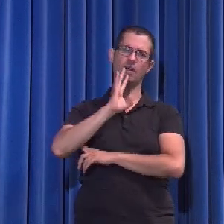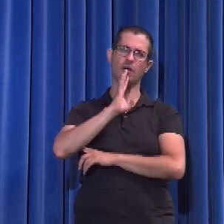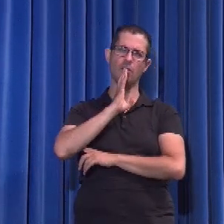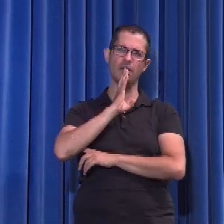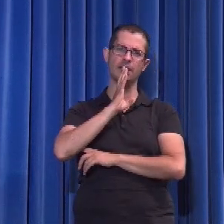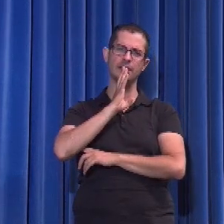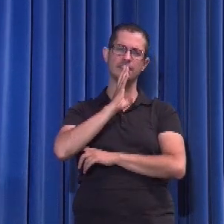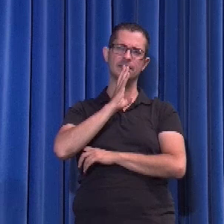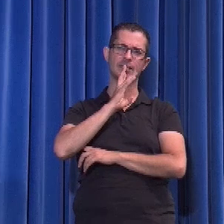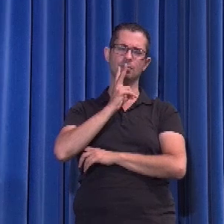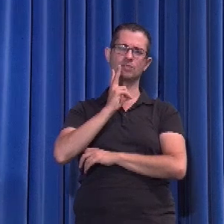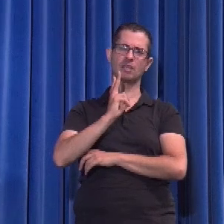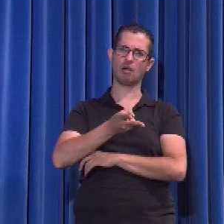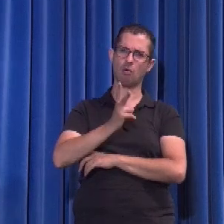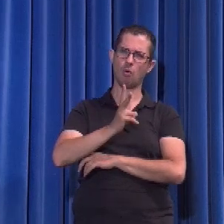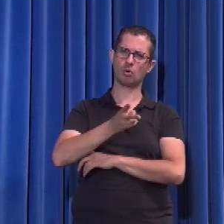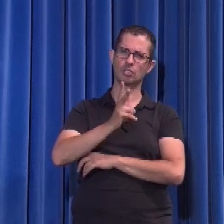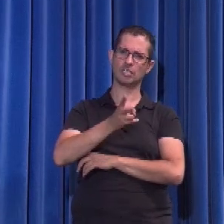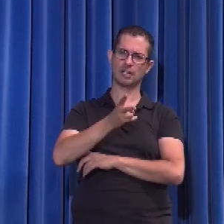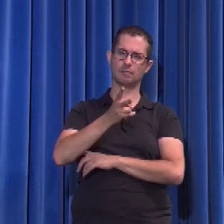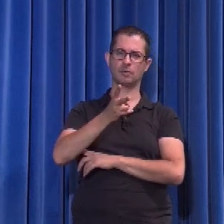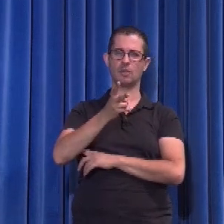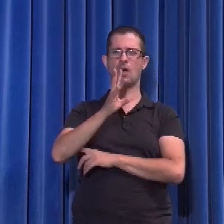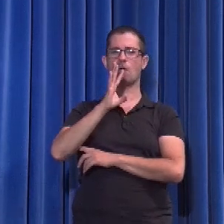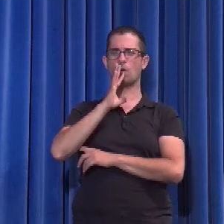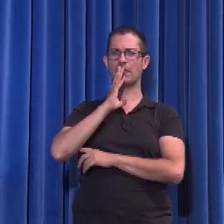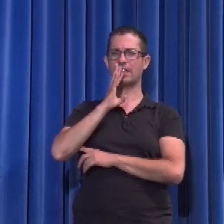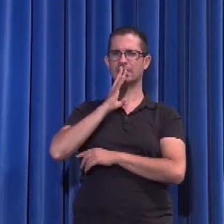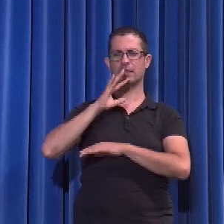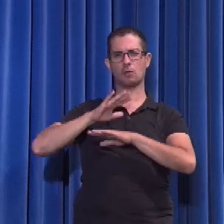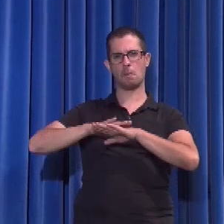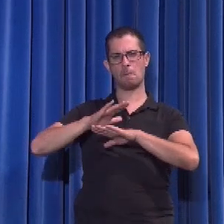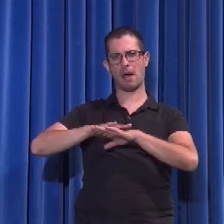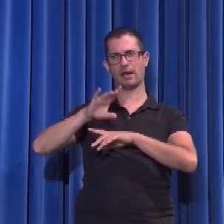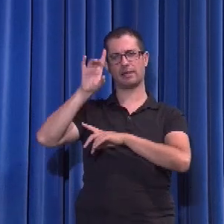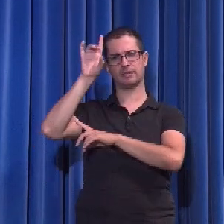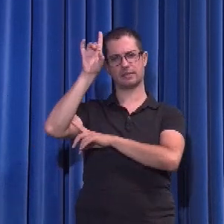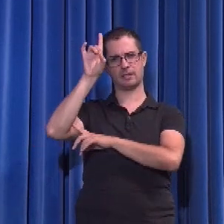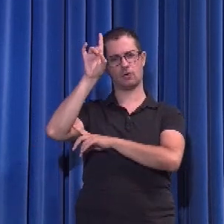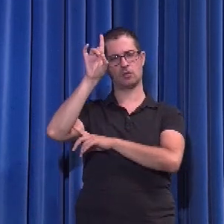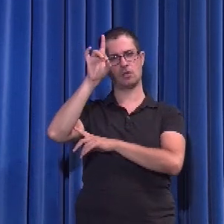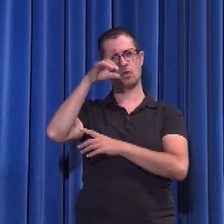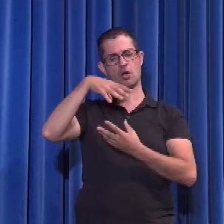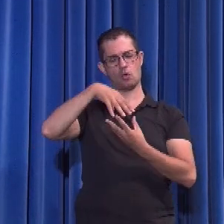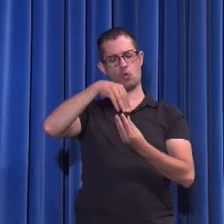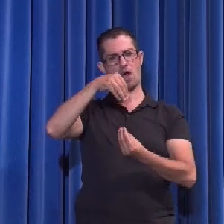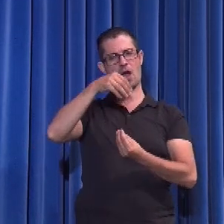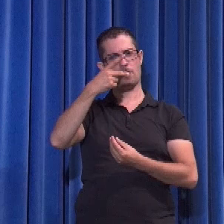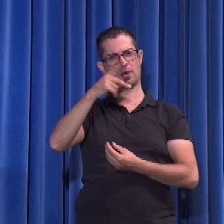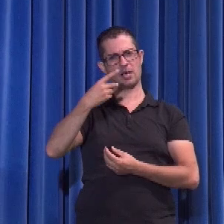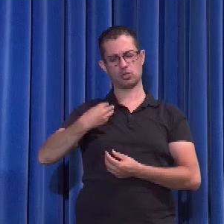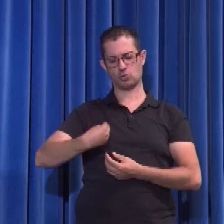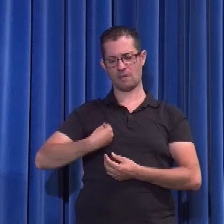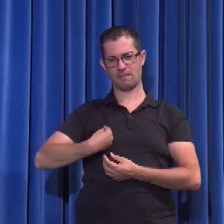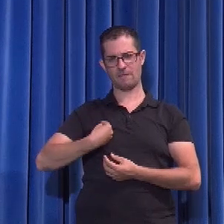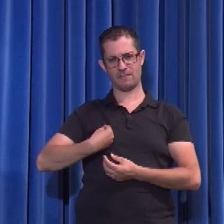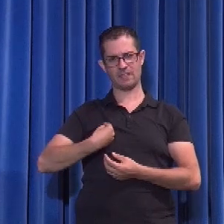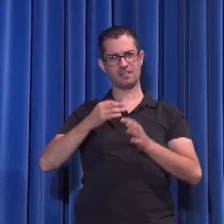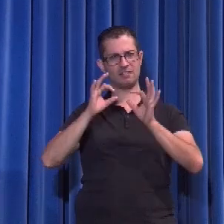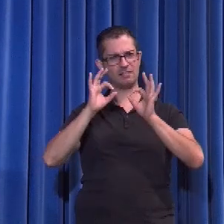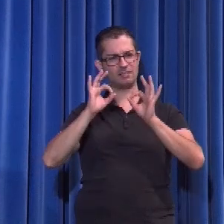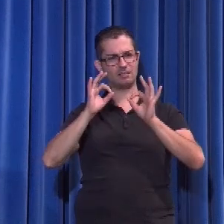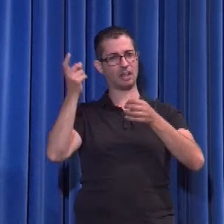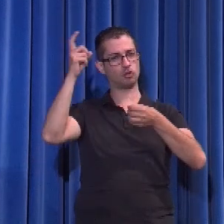Conheçamos e prossigamos em conhecer ao Senhor. Como a alva, a sua vinda é certa, e